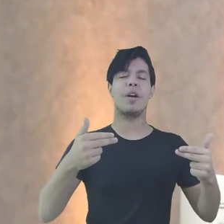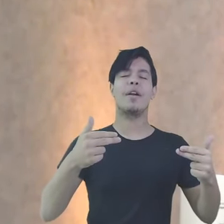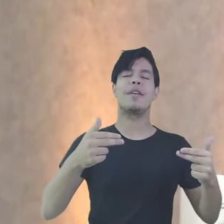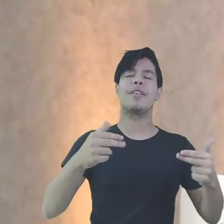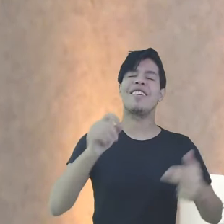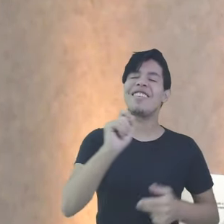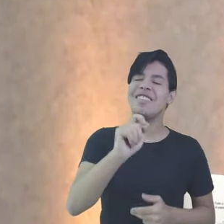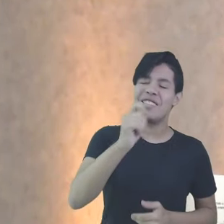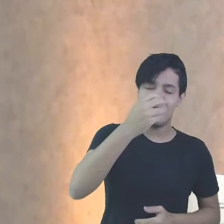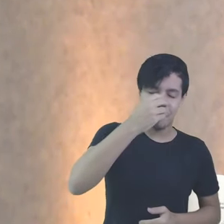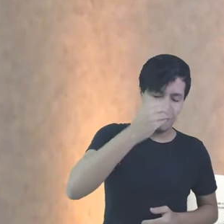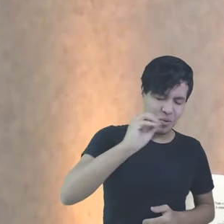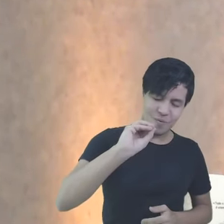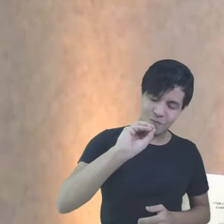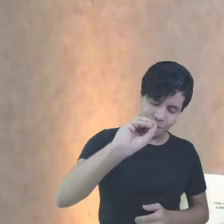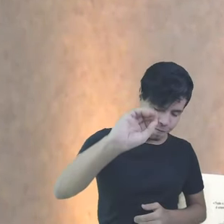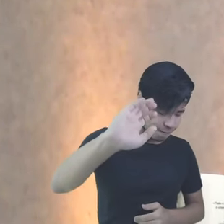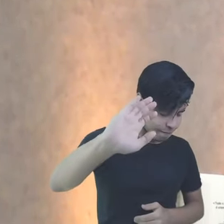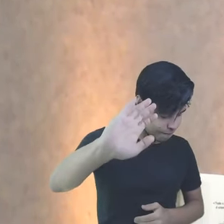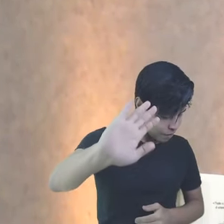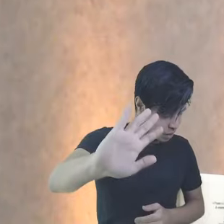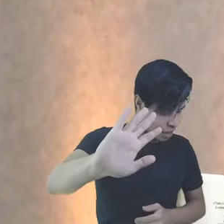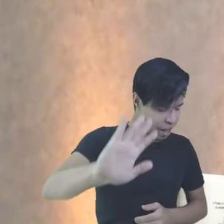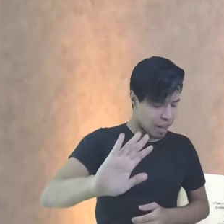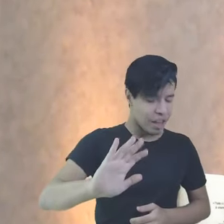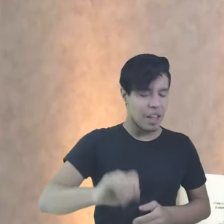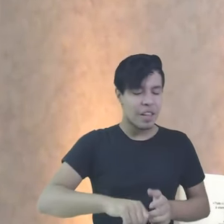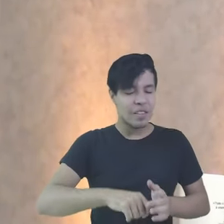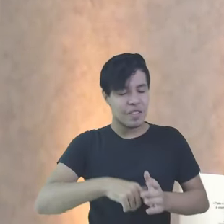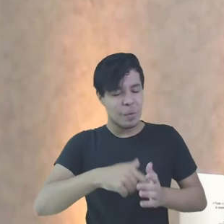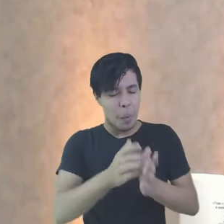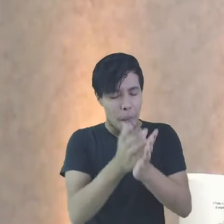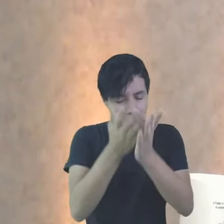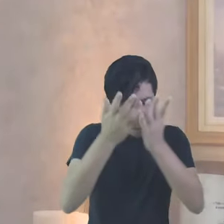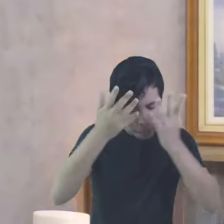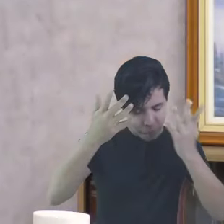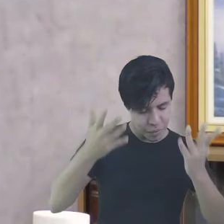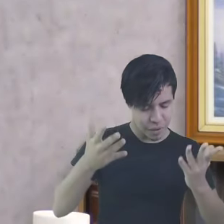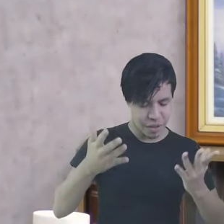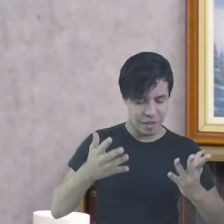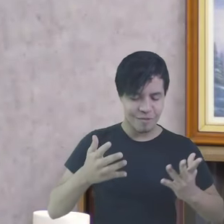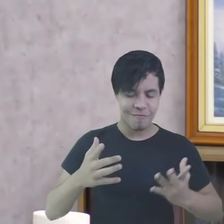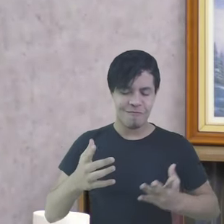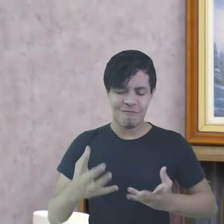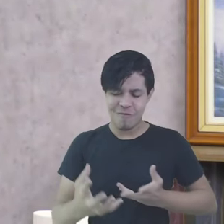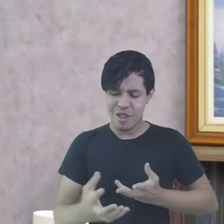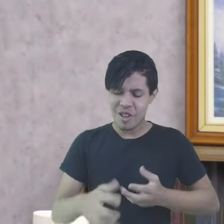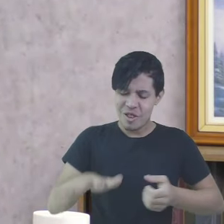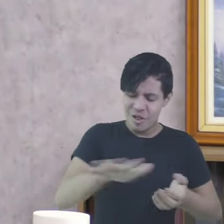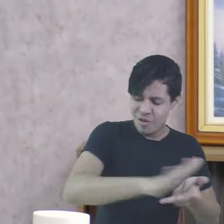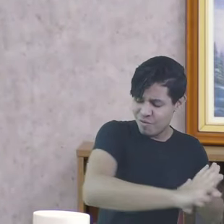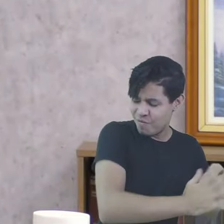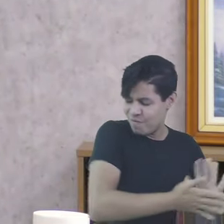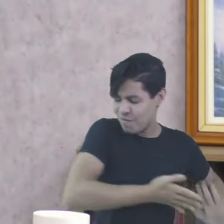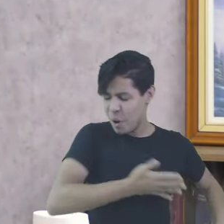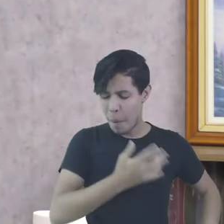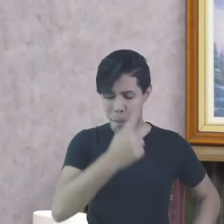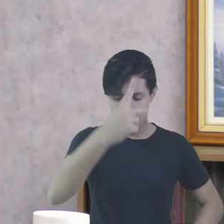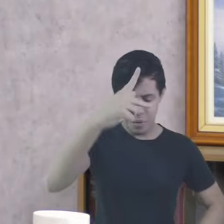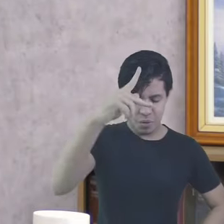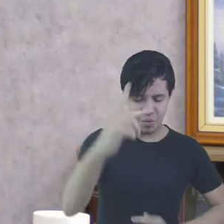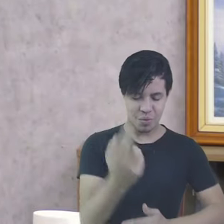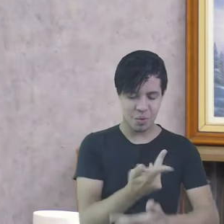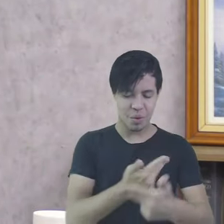entregaram, segundo a autora americana Ellen White, segundo a Bíblia, serão consumidos por sua glória. A glória daquele que é